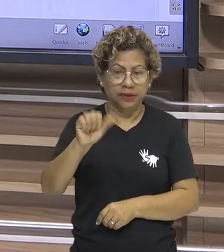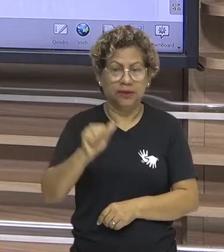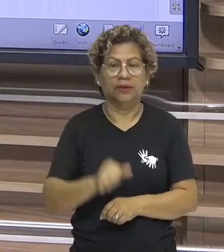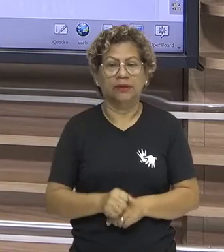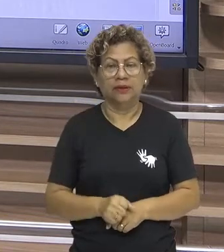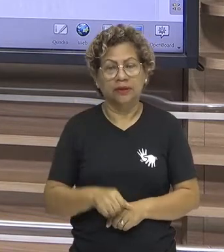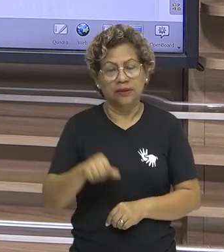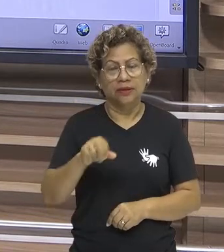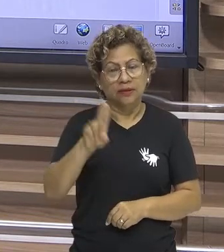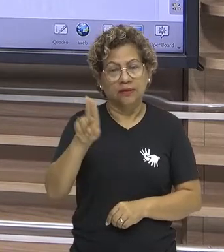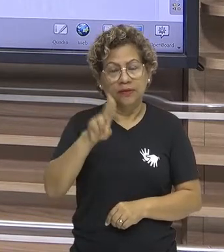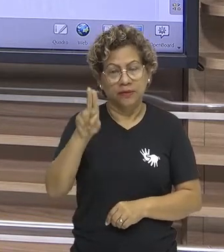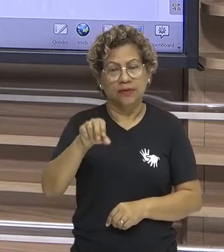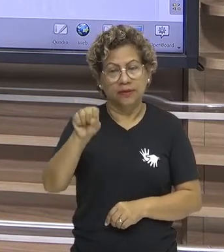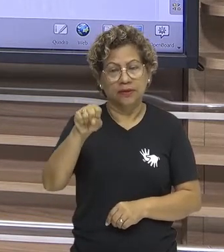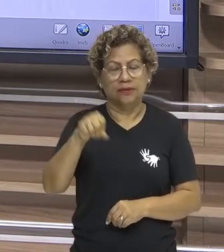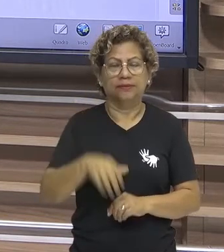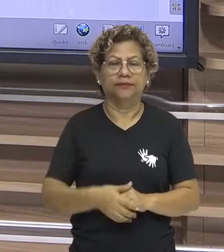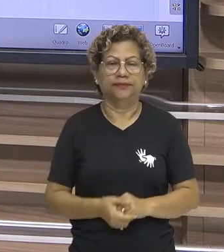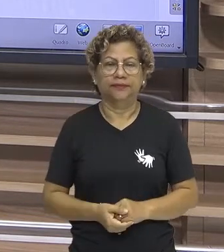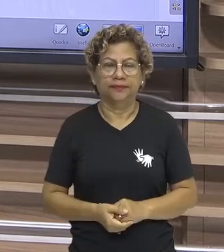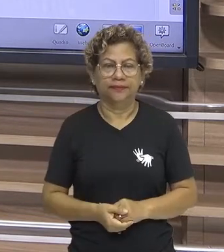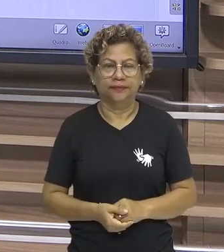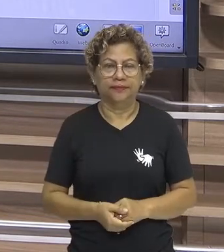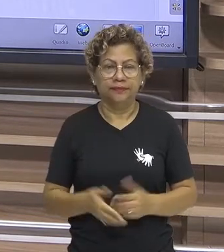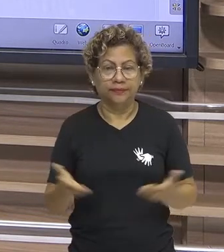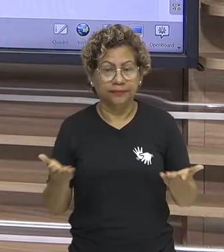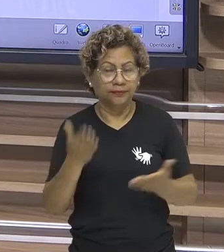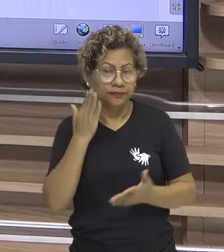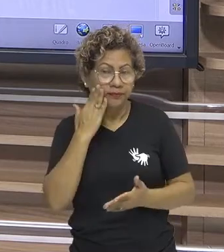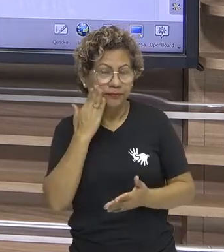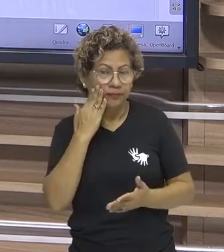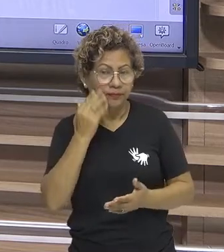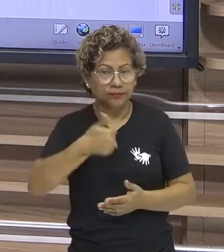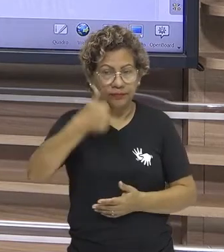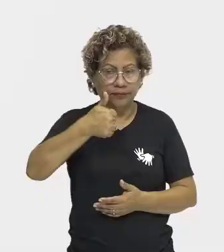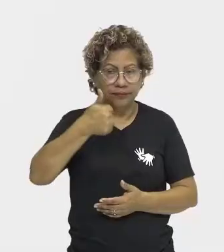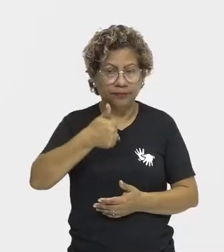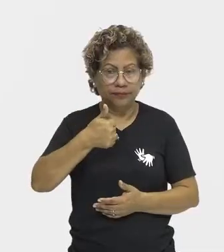trocas de calor. Vamos agora analisar o primeiro exemplo.